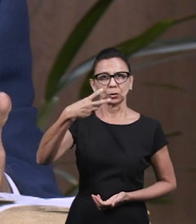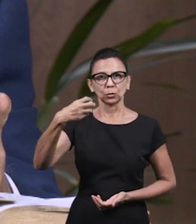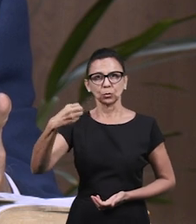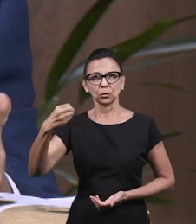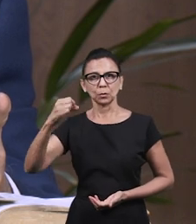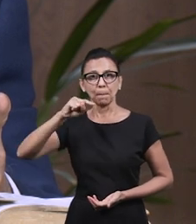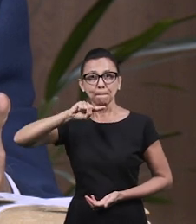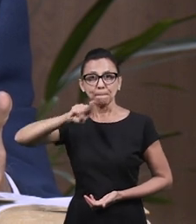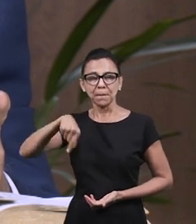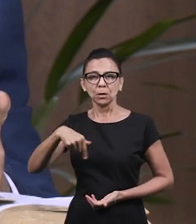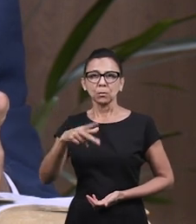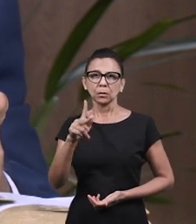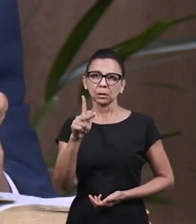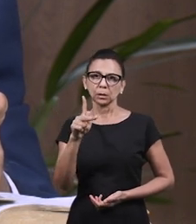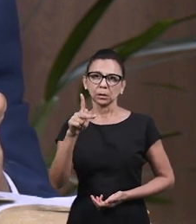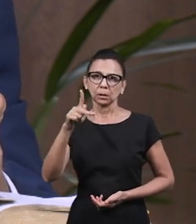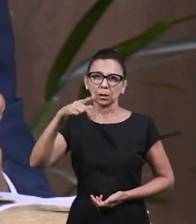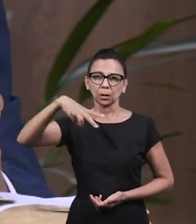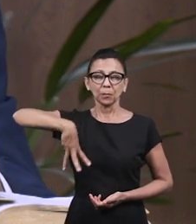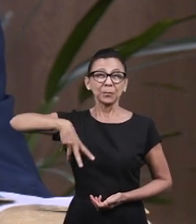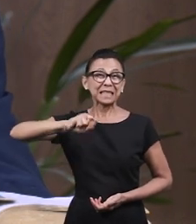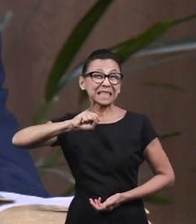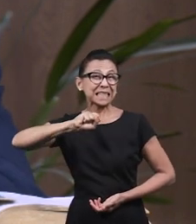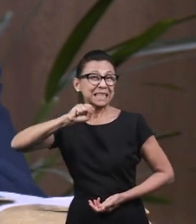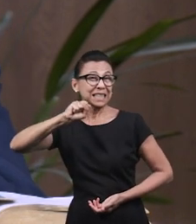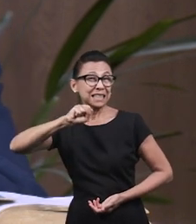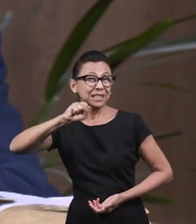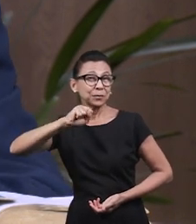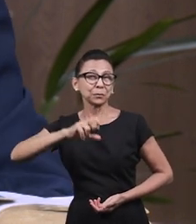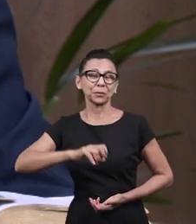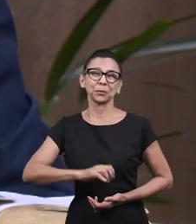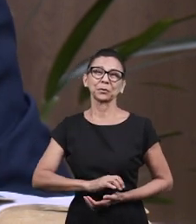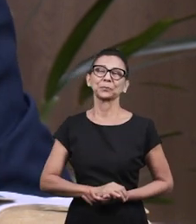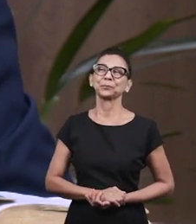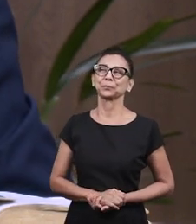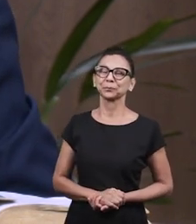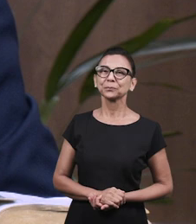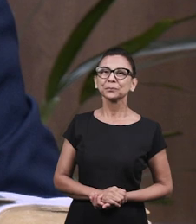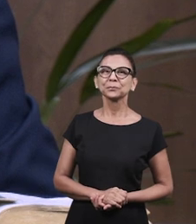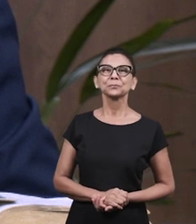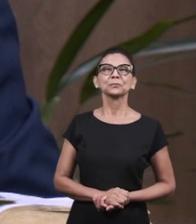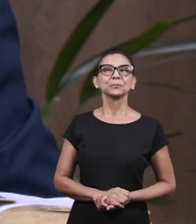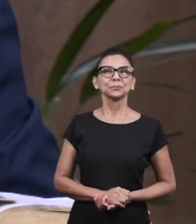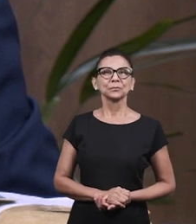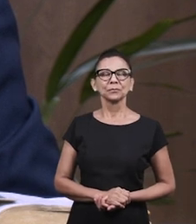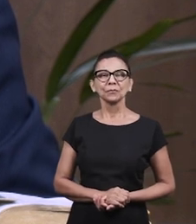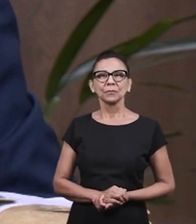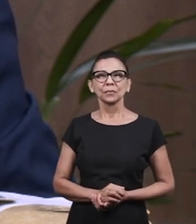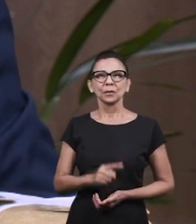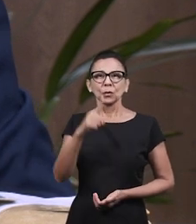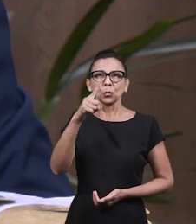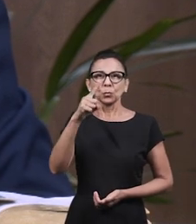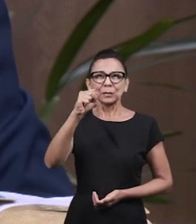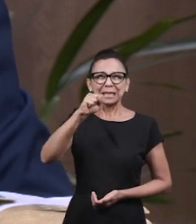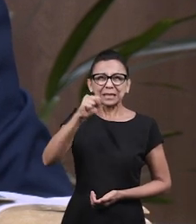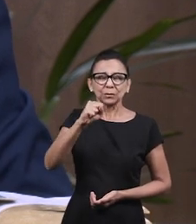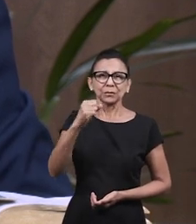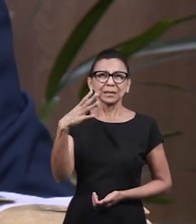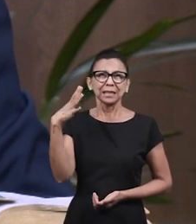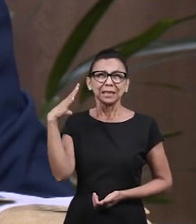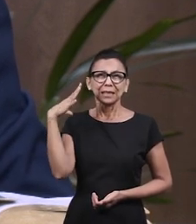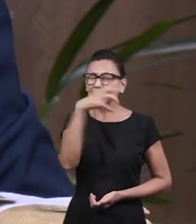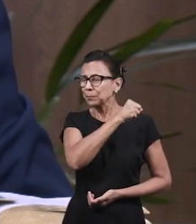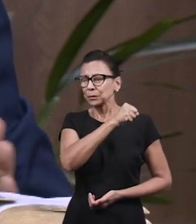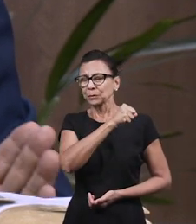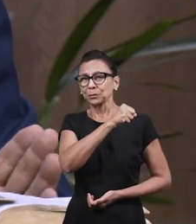300 mil quilômetros por segundo. Por segundo. Então, segundo, um segundo.